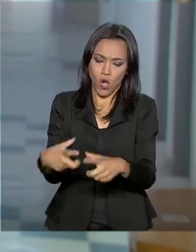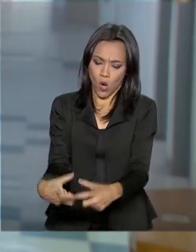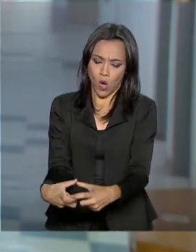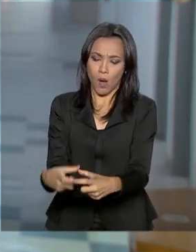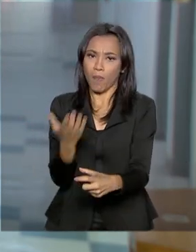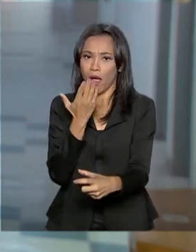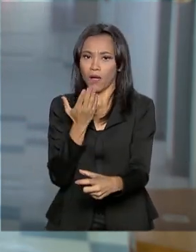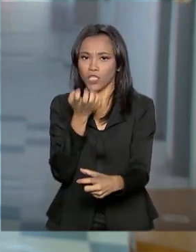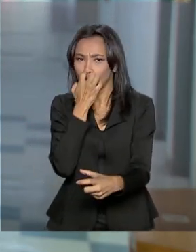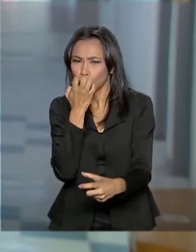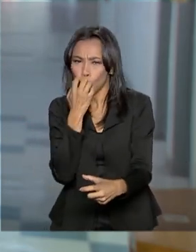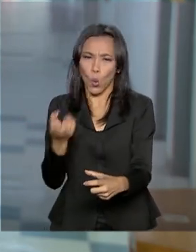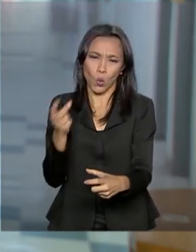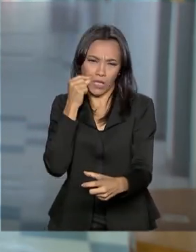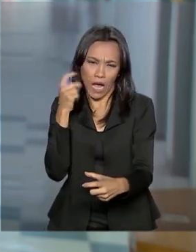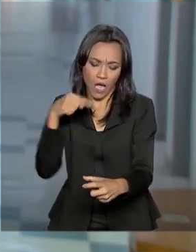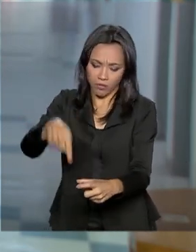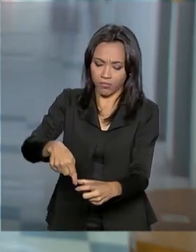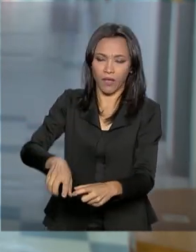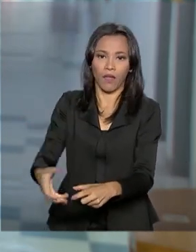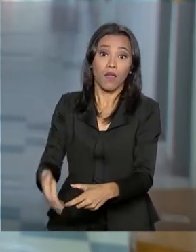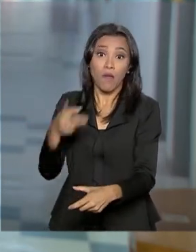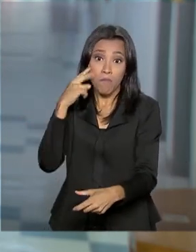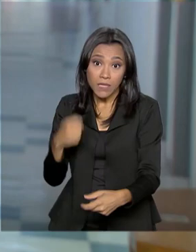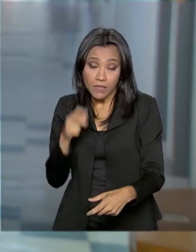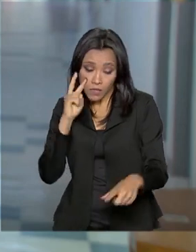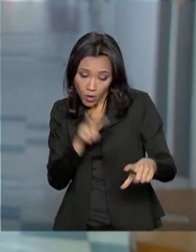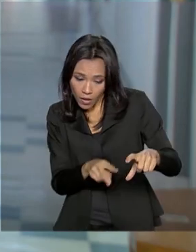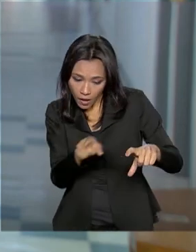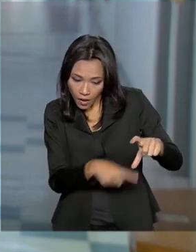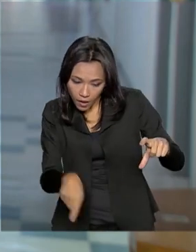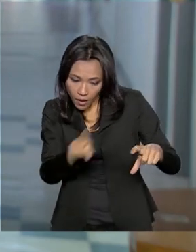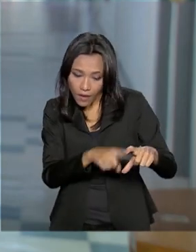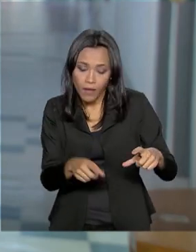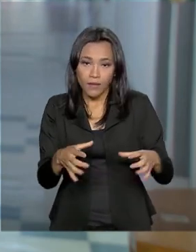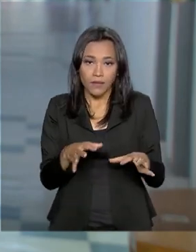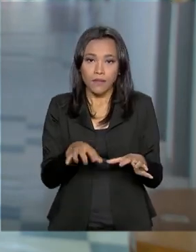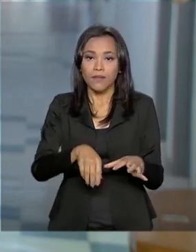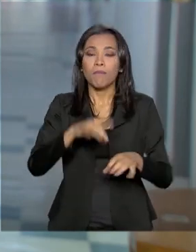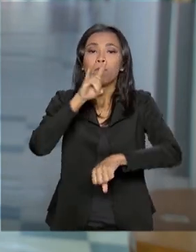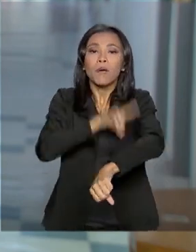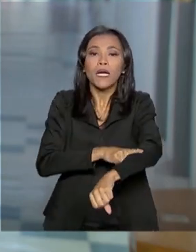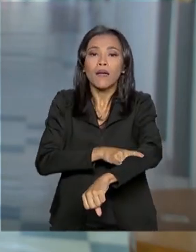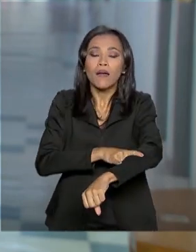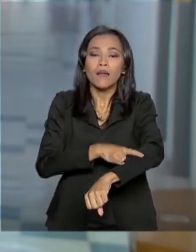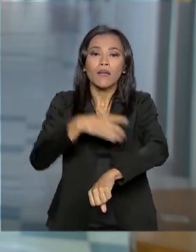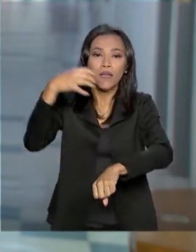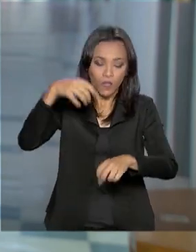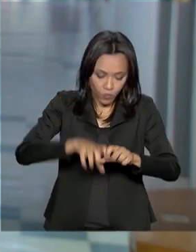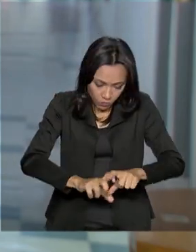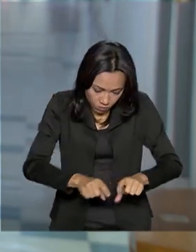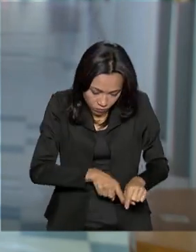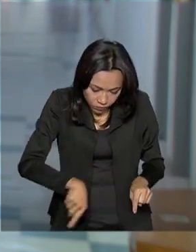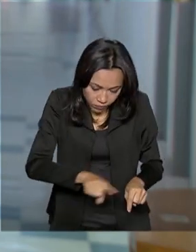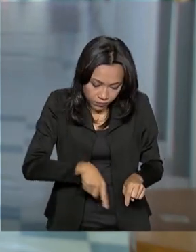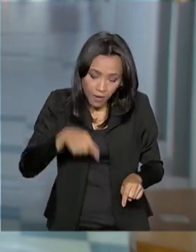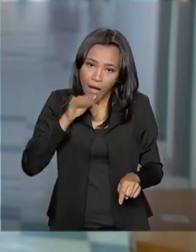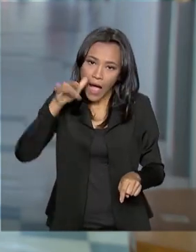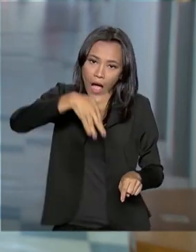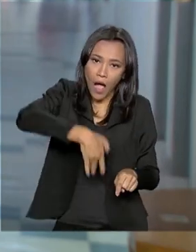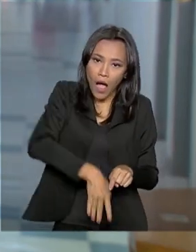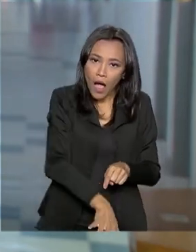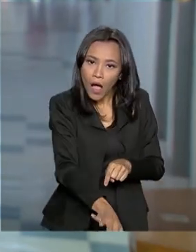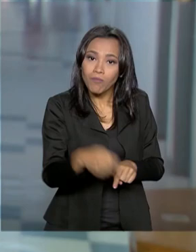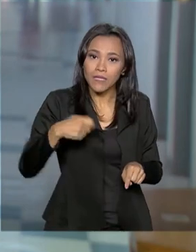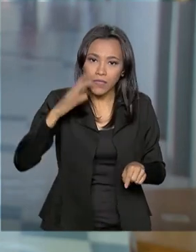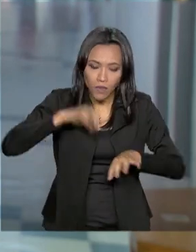deixe com limpa olhar os ralos olhar cá as calhas não ter pneus nem restos e isso dentro da sua casa tudo isso